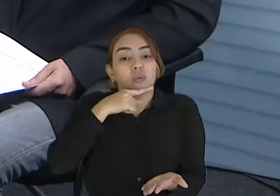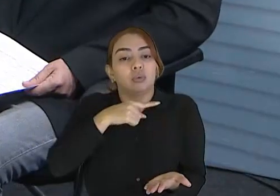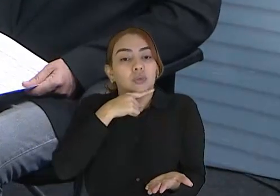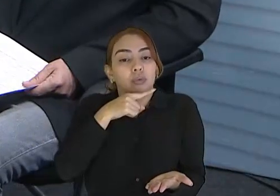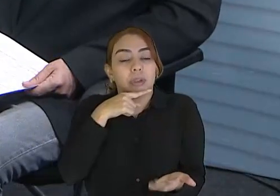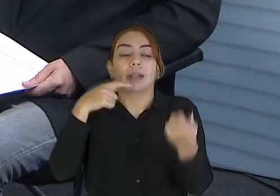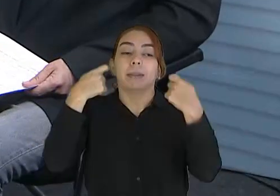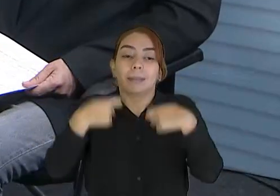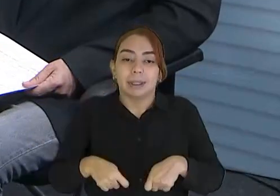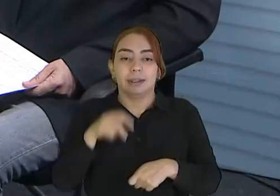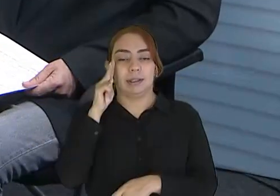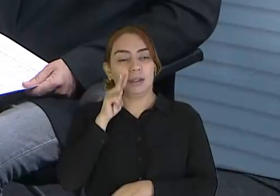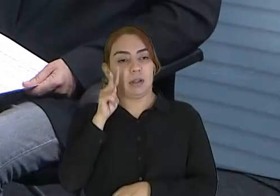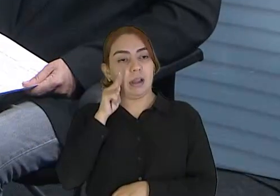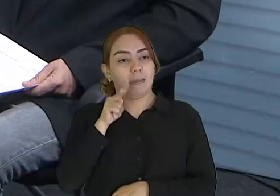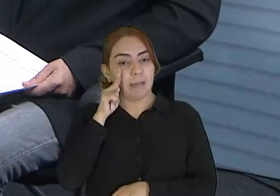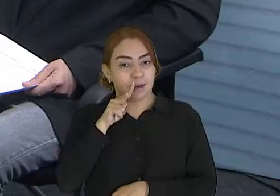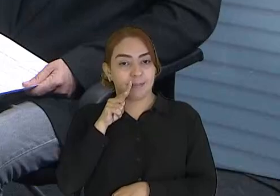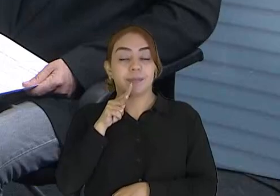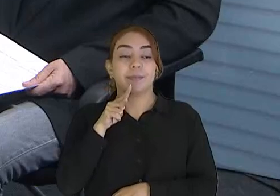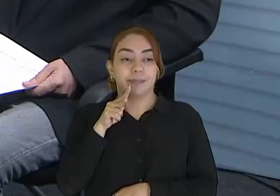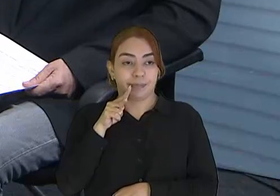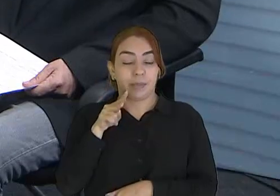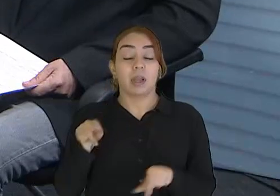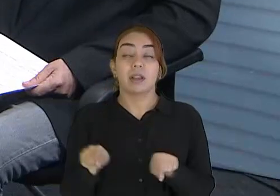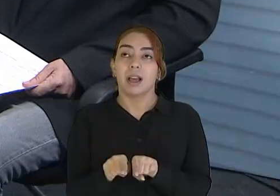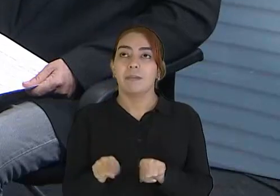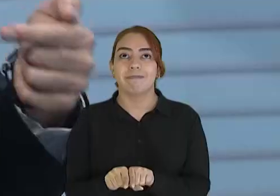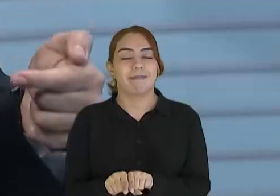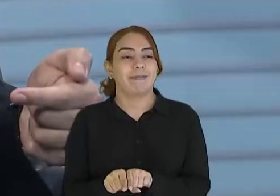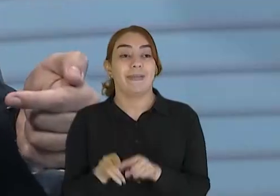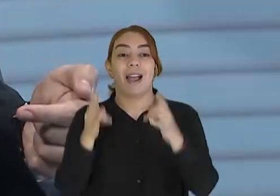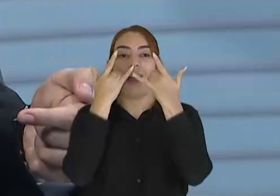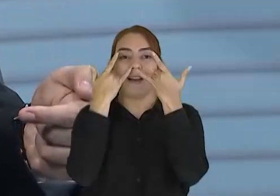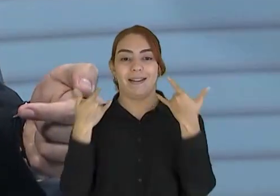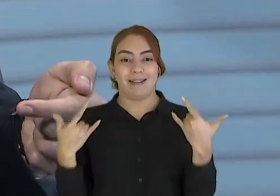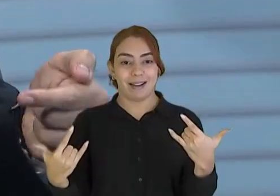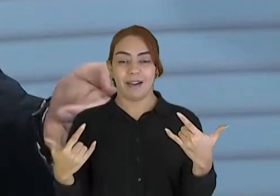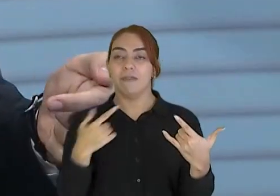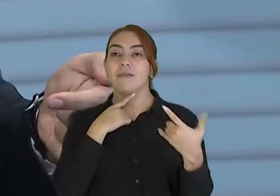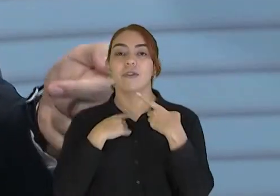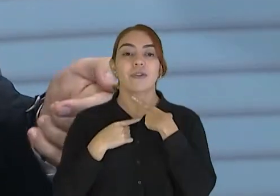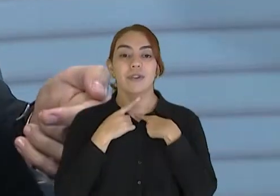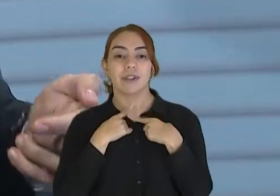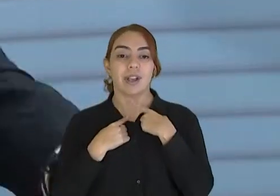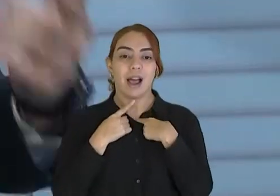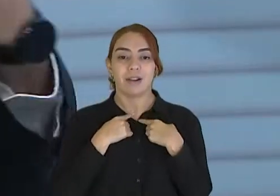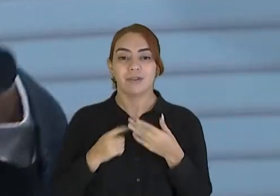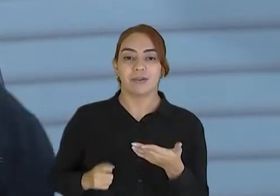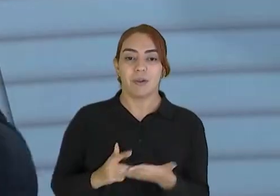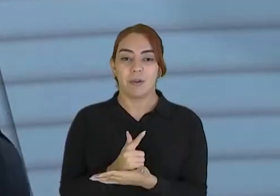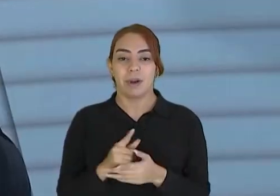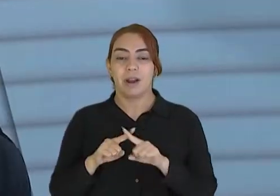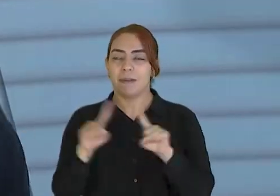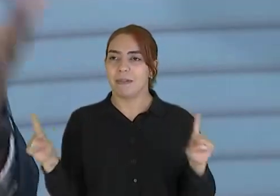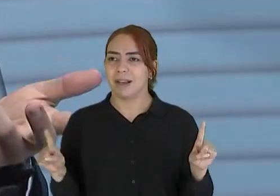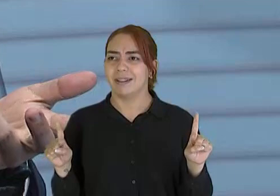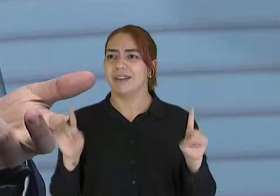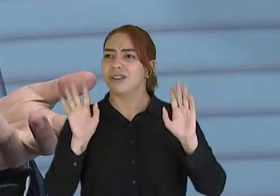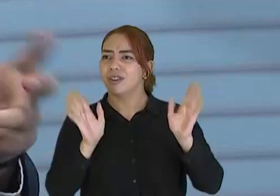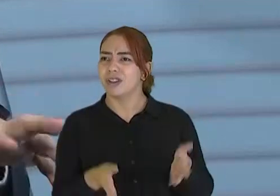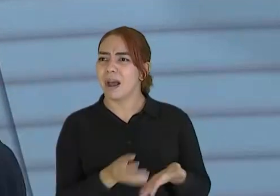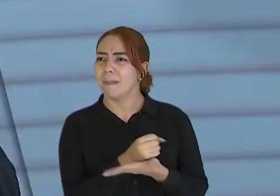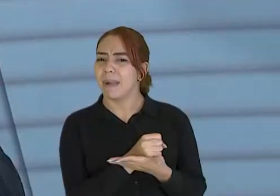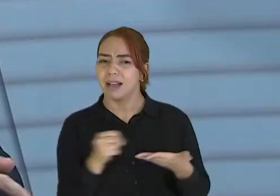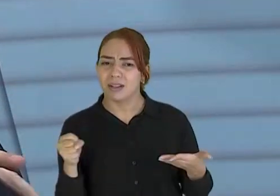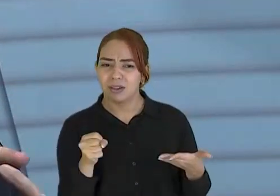gravíssimo. E essa é a questão, ou seja, o estímulo à aquisição de produtos e bens é muito grande. Agora, não há o estímulo, o que é que eu faço com aquela...